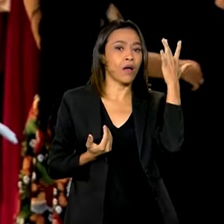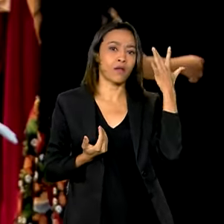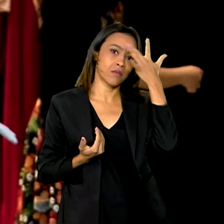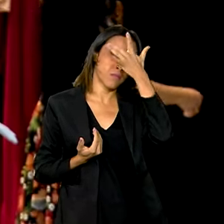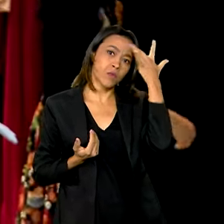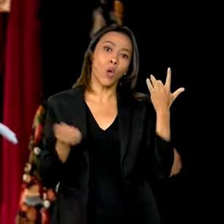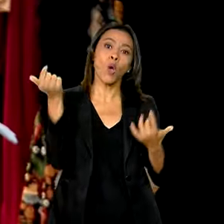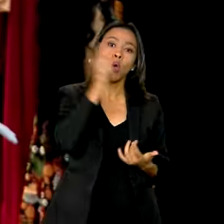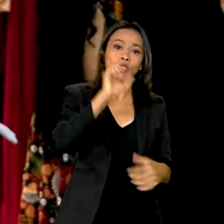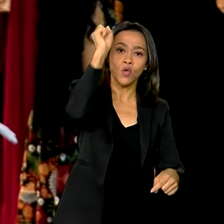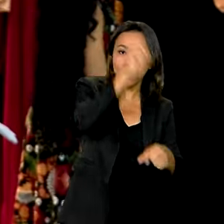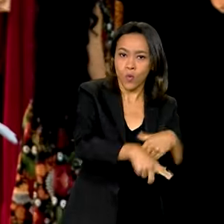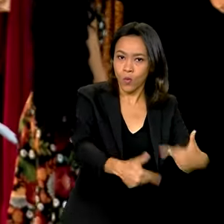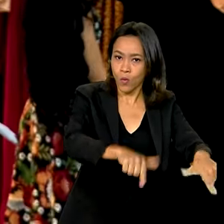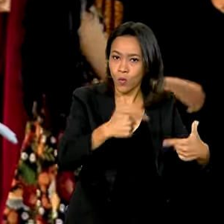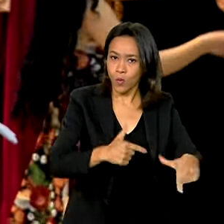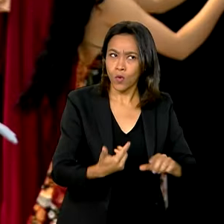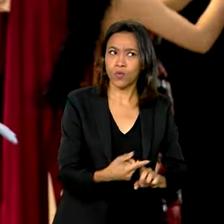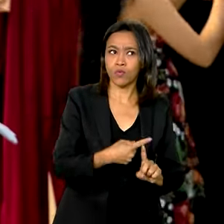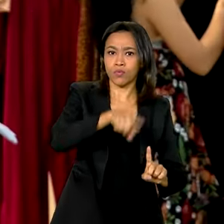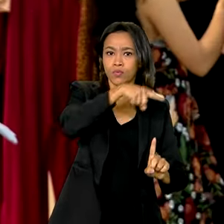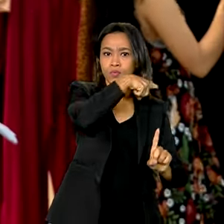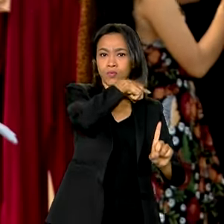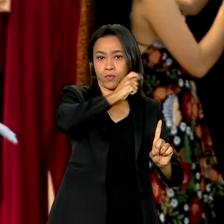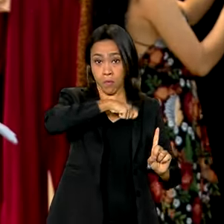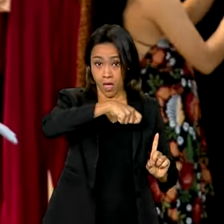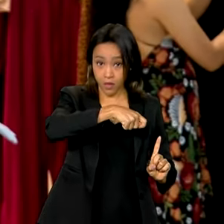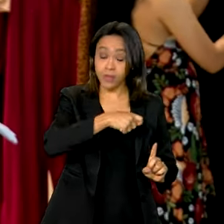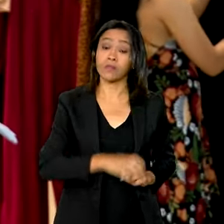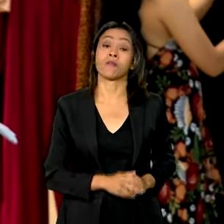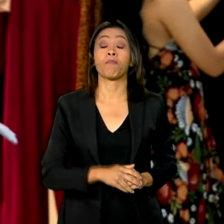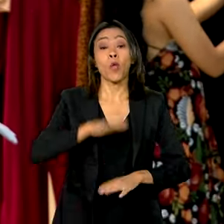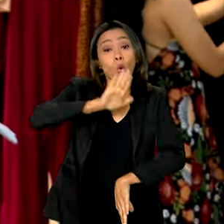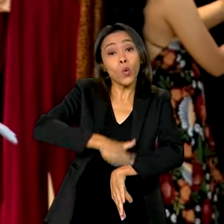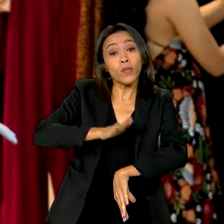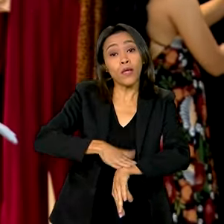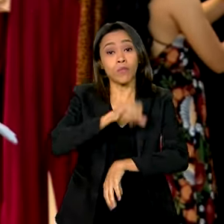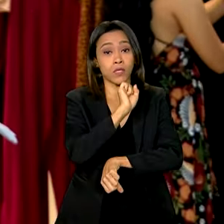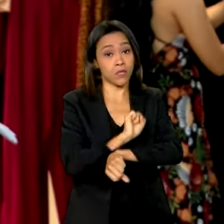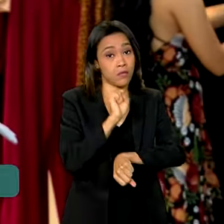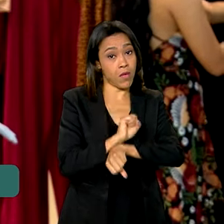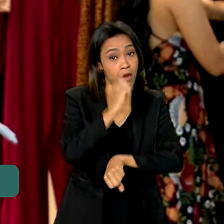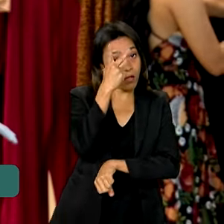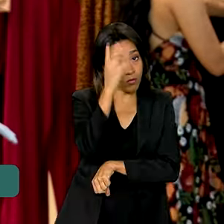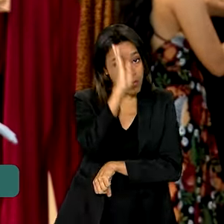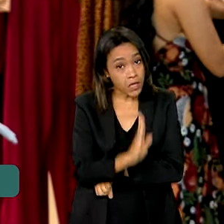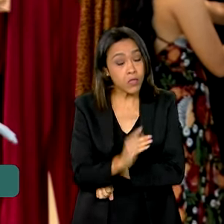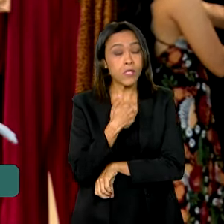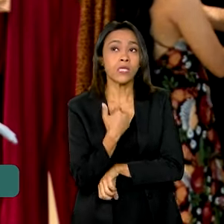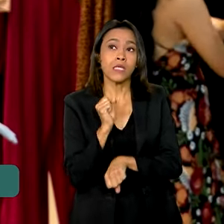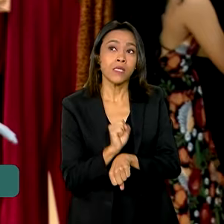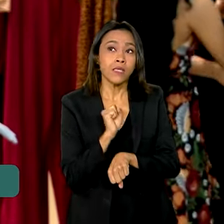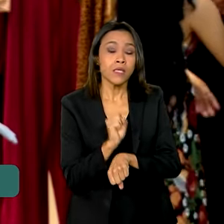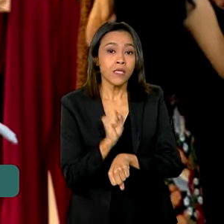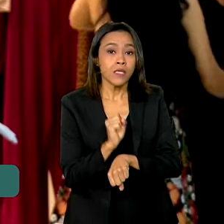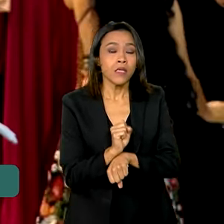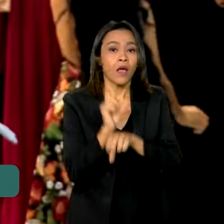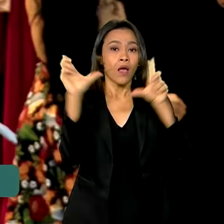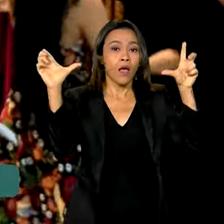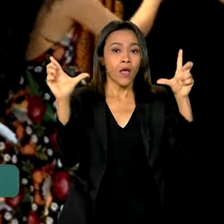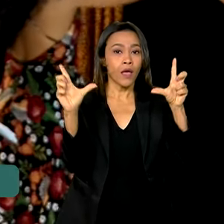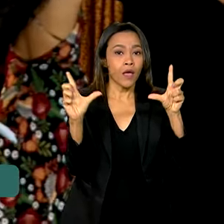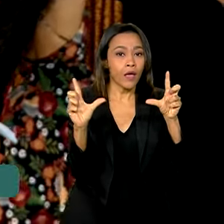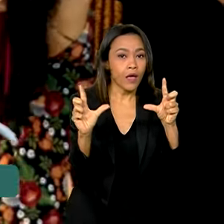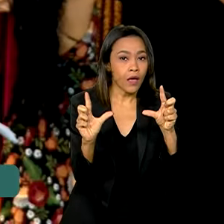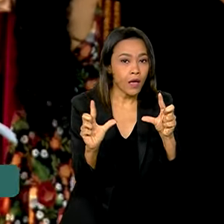no mercado de trabalho nos últimos meses. Em todo o Brasil, tempo de espera e procura por uma nova colocação diminuiu em